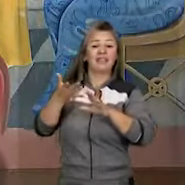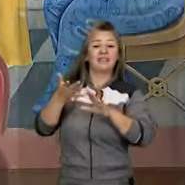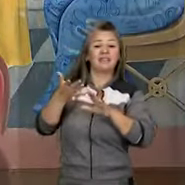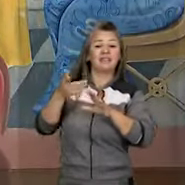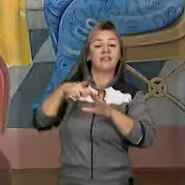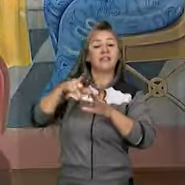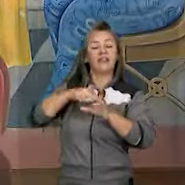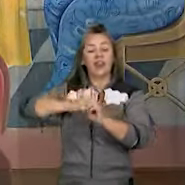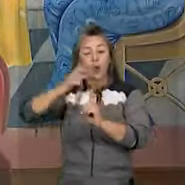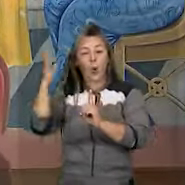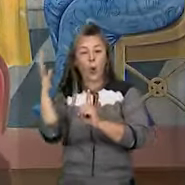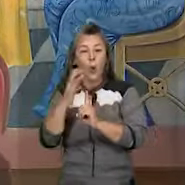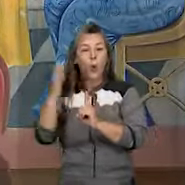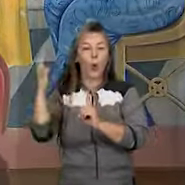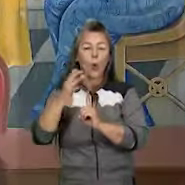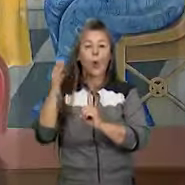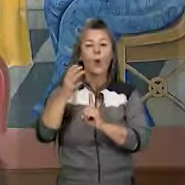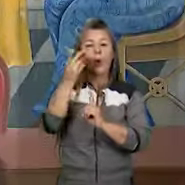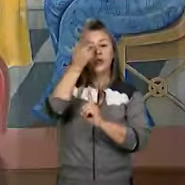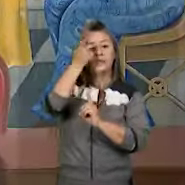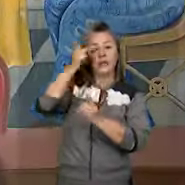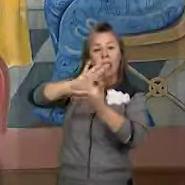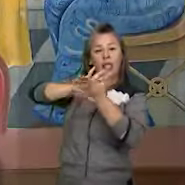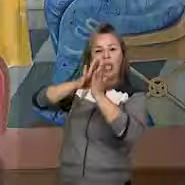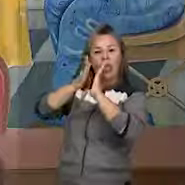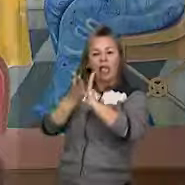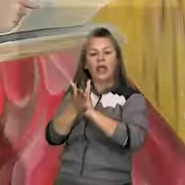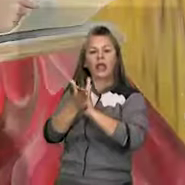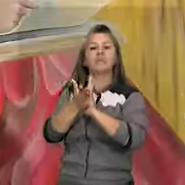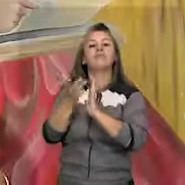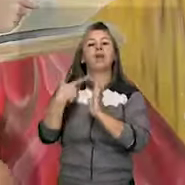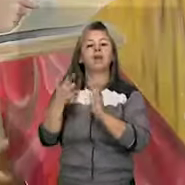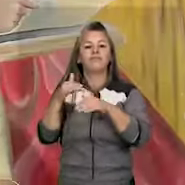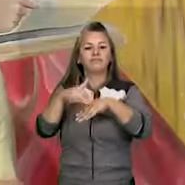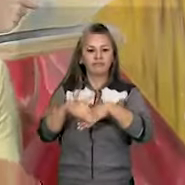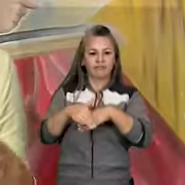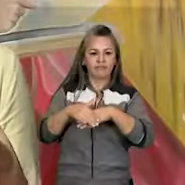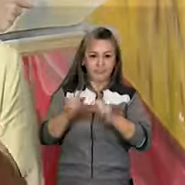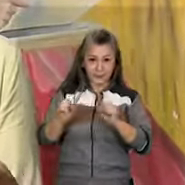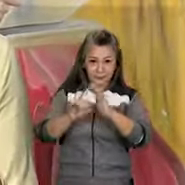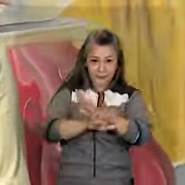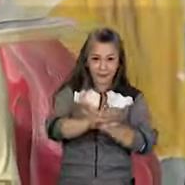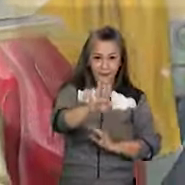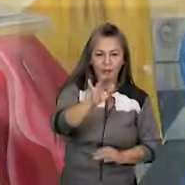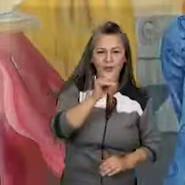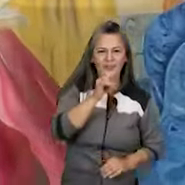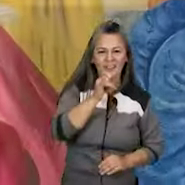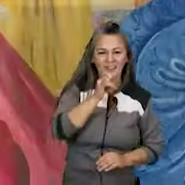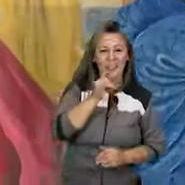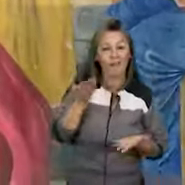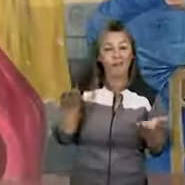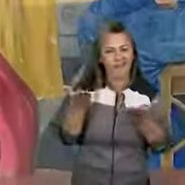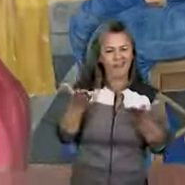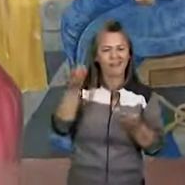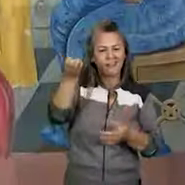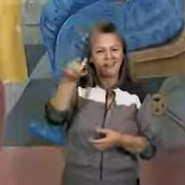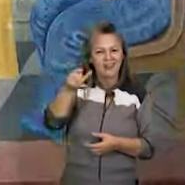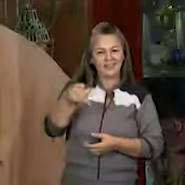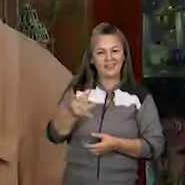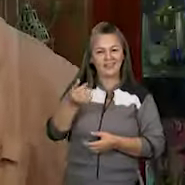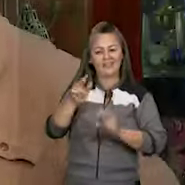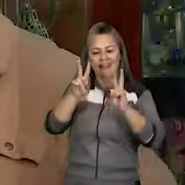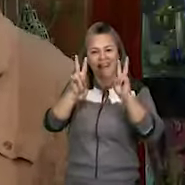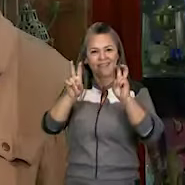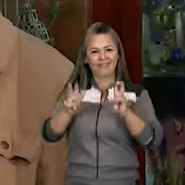aí, né, negados os direitos a essa população. Para falar um pouco mais sobre essa questão de resistência nos dias, na